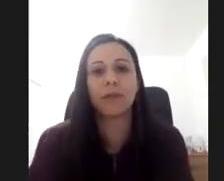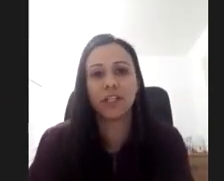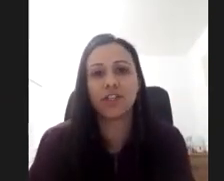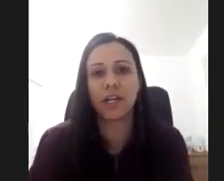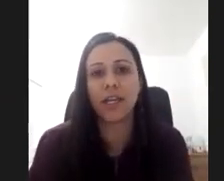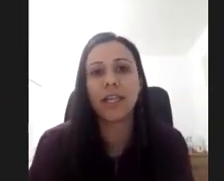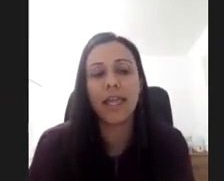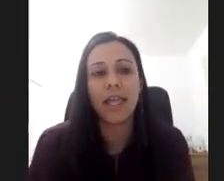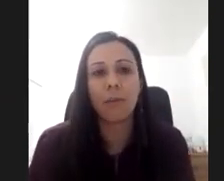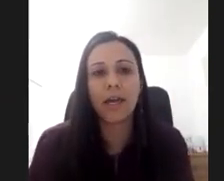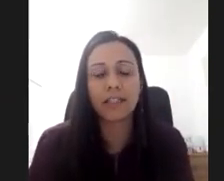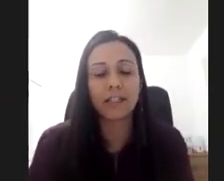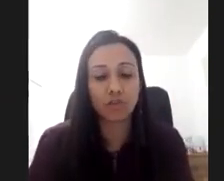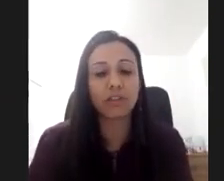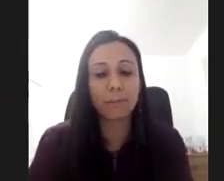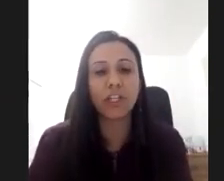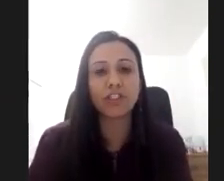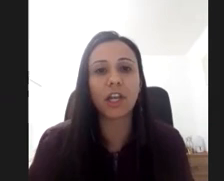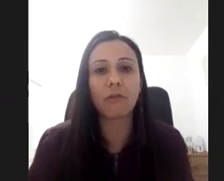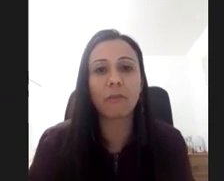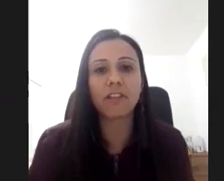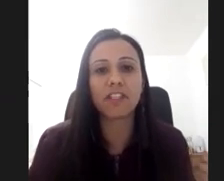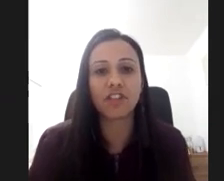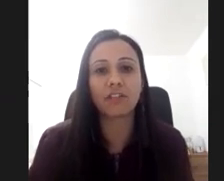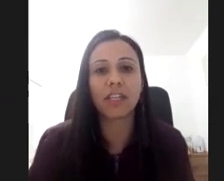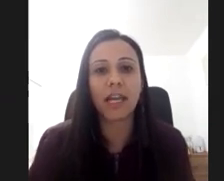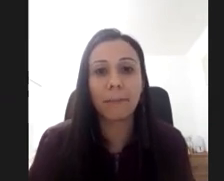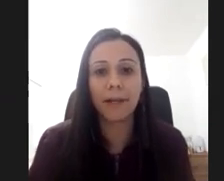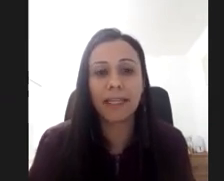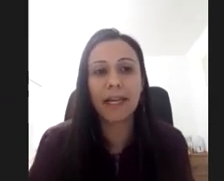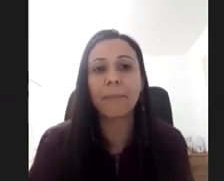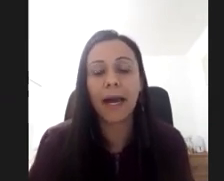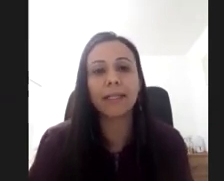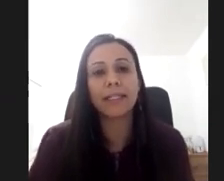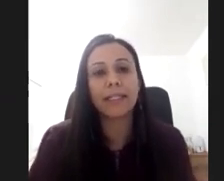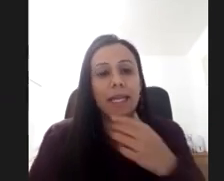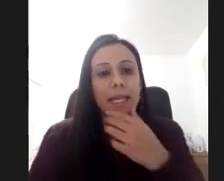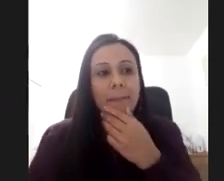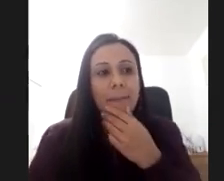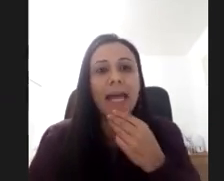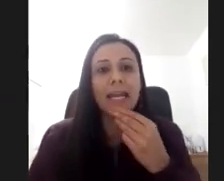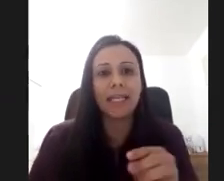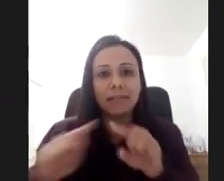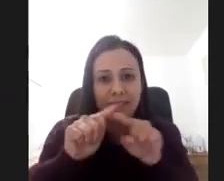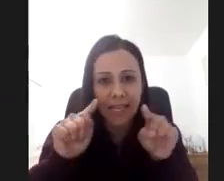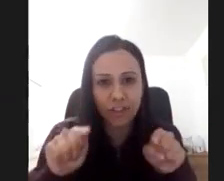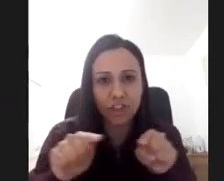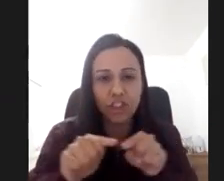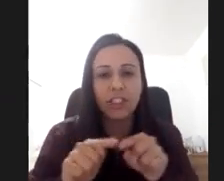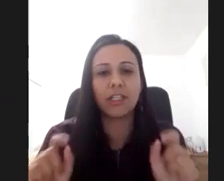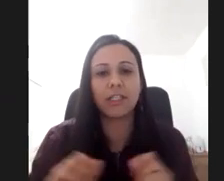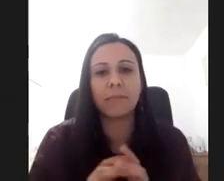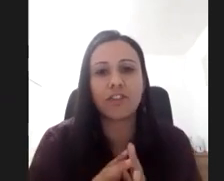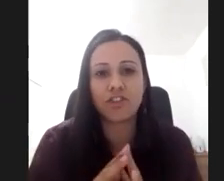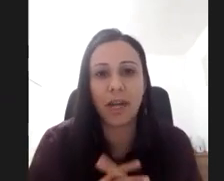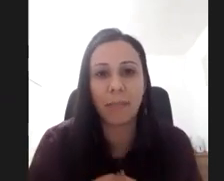luta política, né? É uma arena de luta em política que o movimento sindical tem que encampar para além dessa